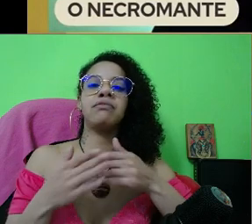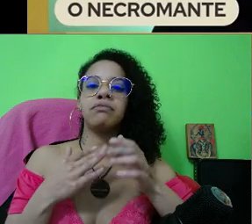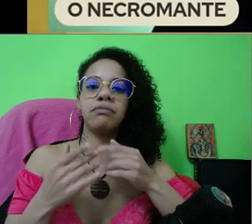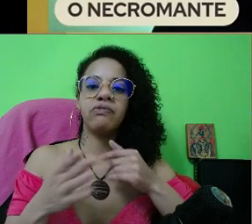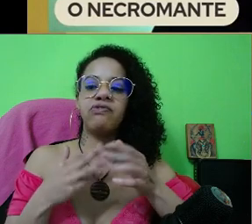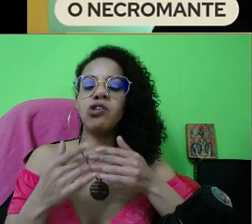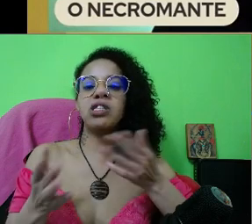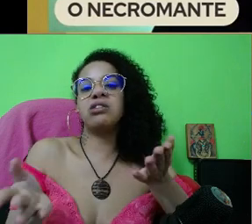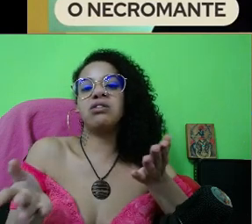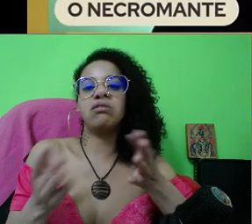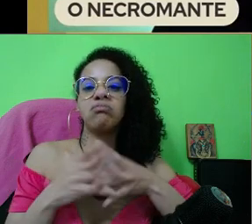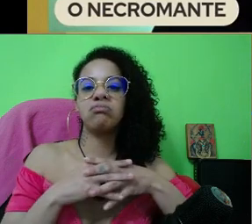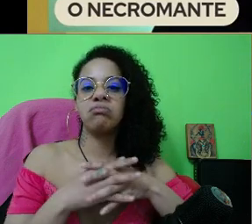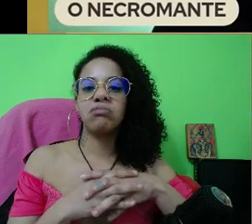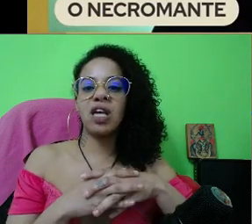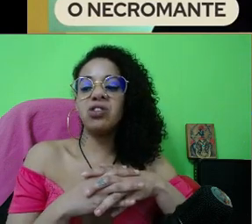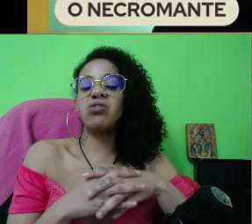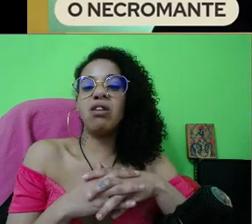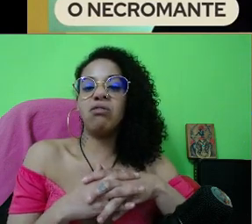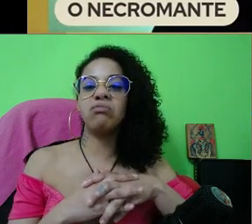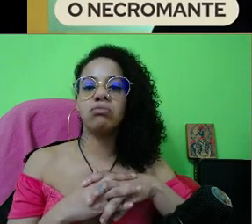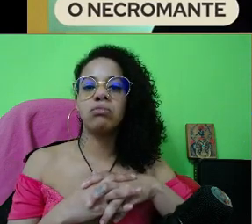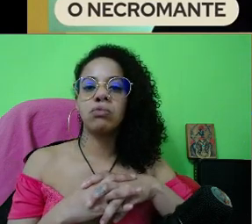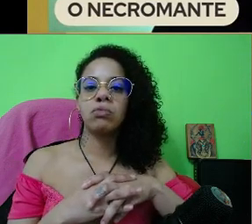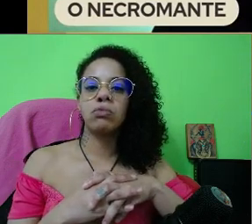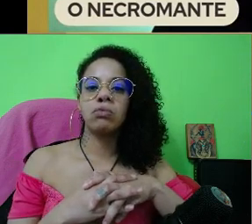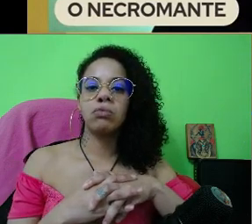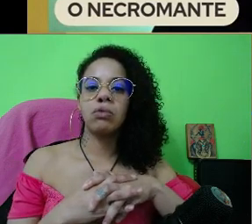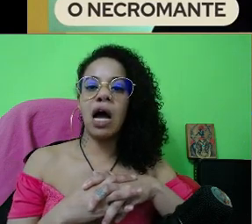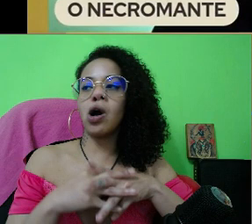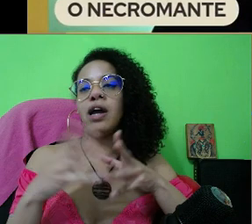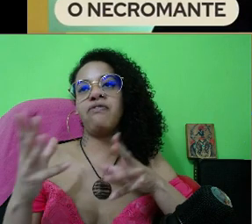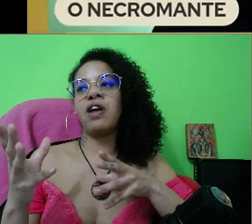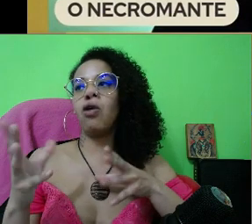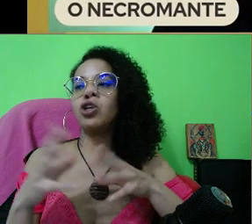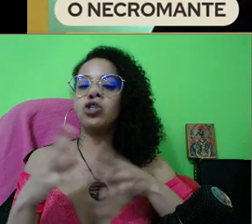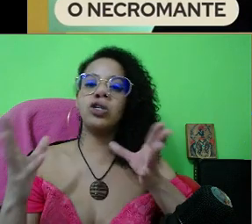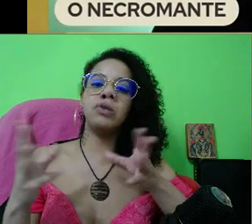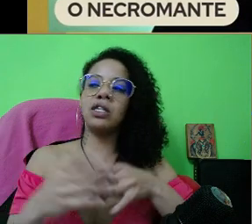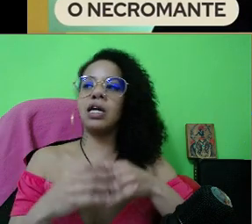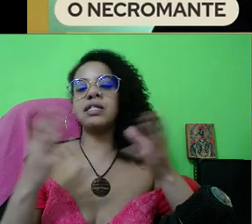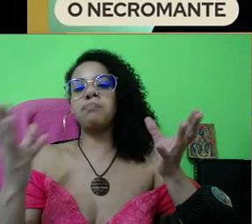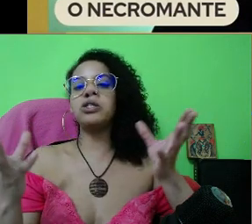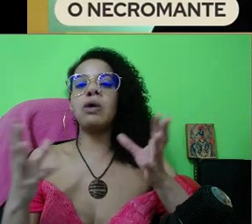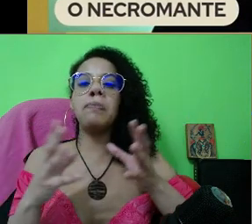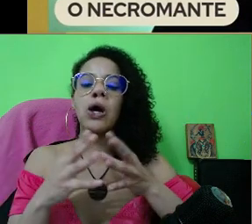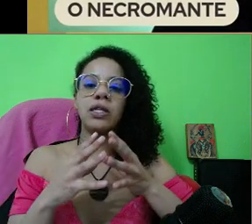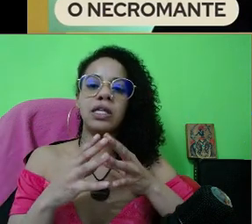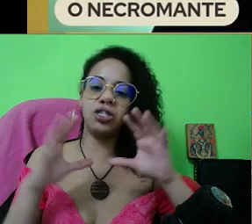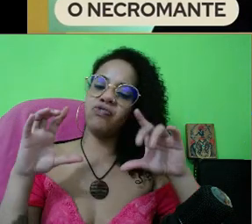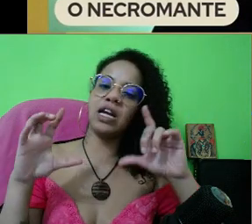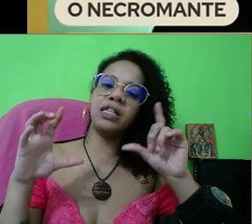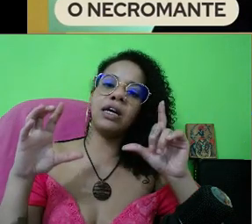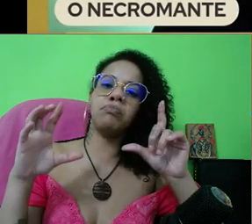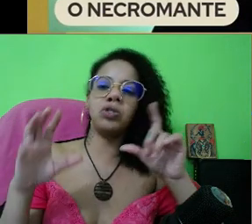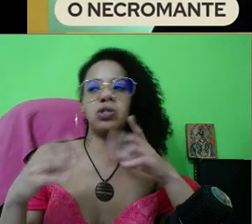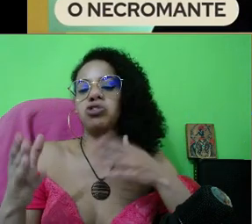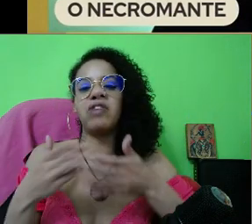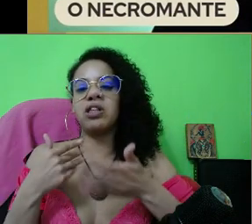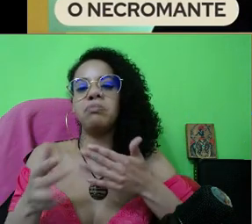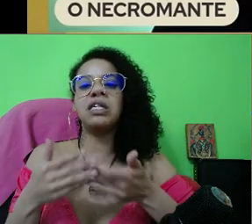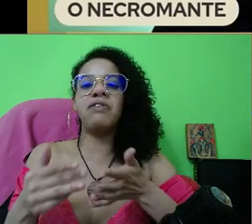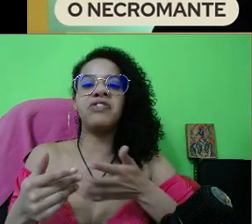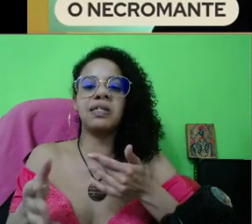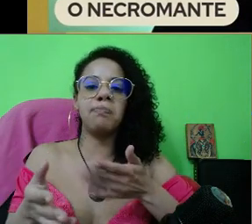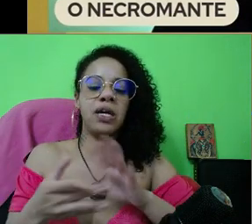o que eu falei né quem sou eu agora falou de 2013 a pessoa Brota se tiver matando